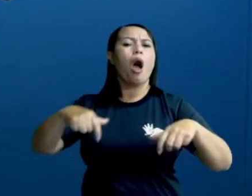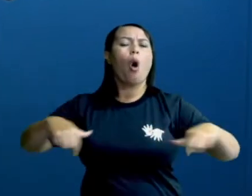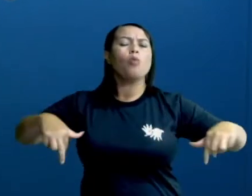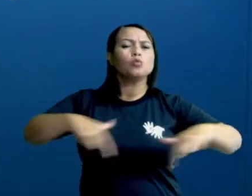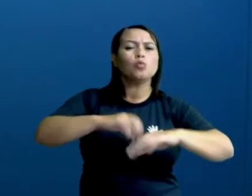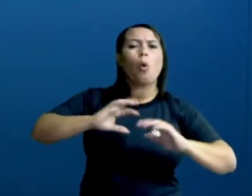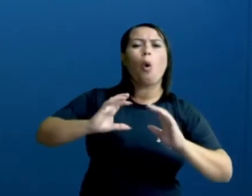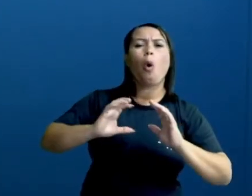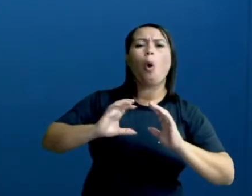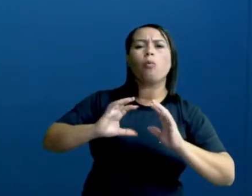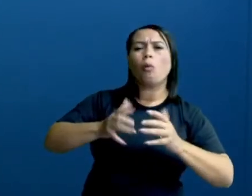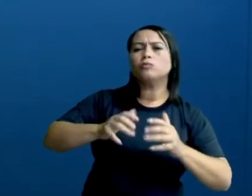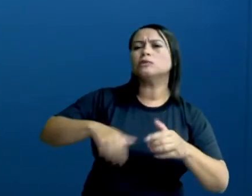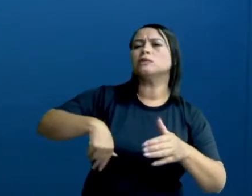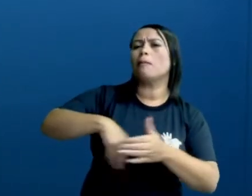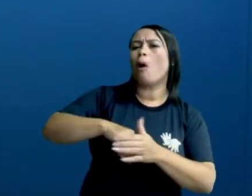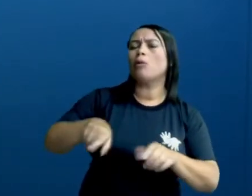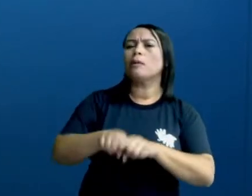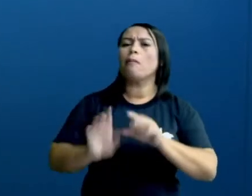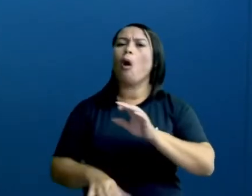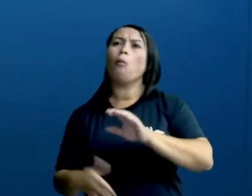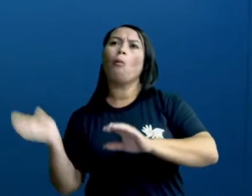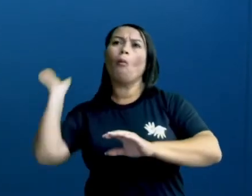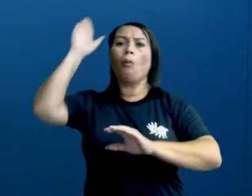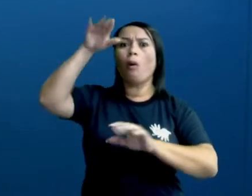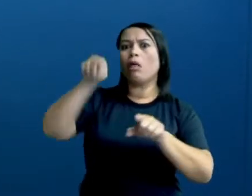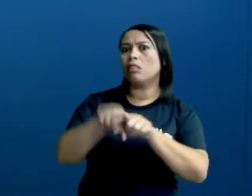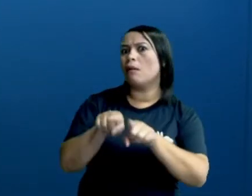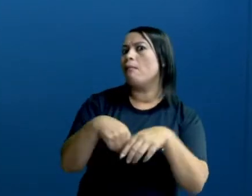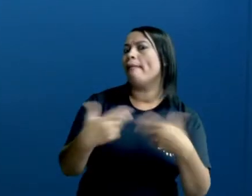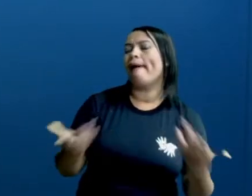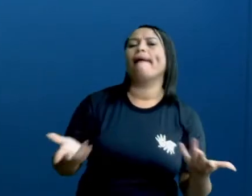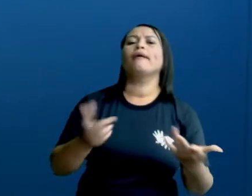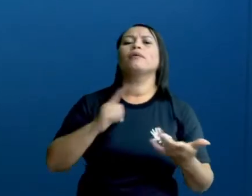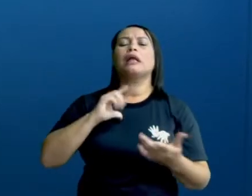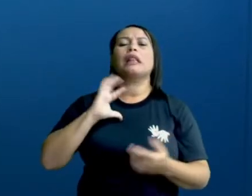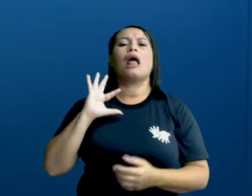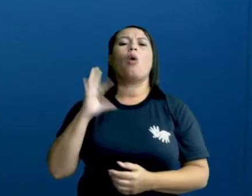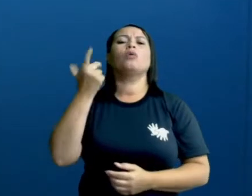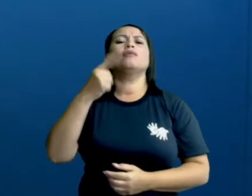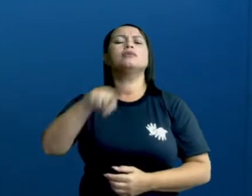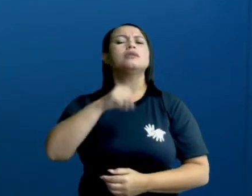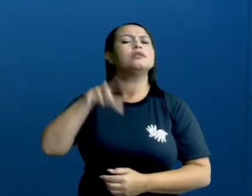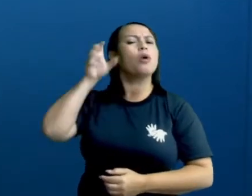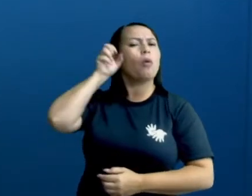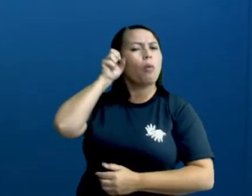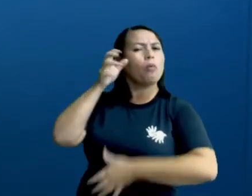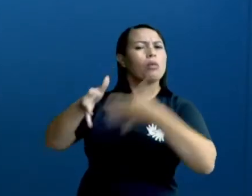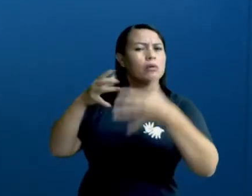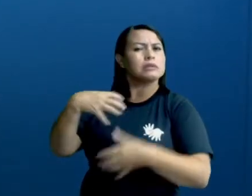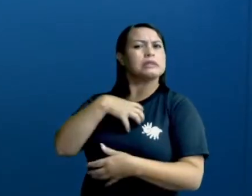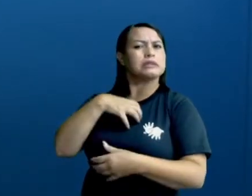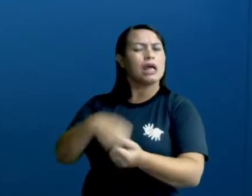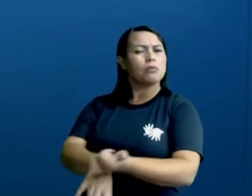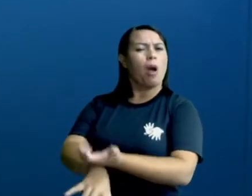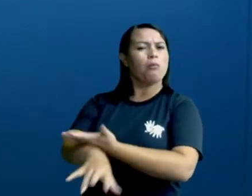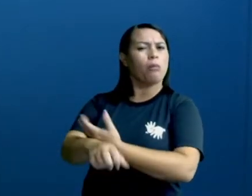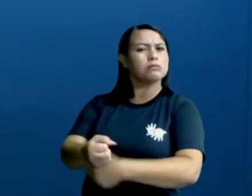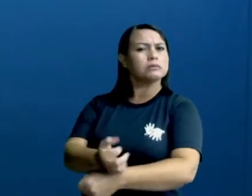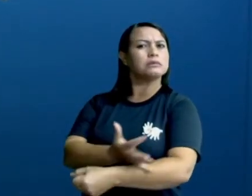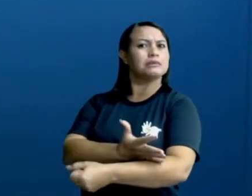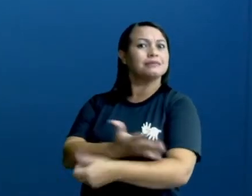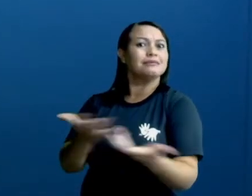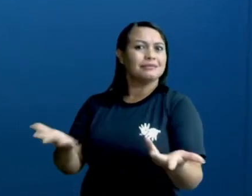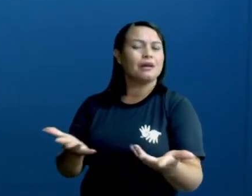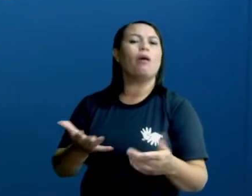né, o vôlei, coisa e tal, enfim, quando acontecem esses jogos e vocês escutam um hino, vocês não se sentem uma emoção,